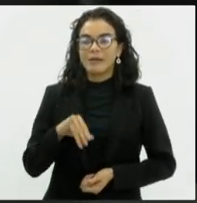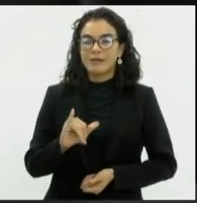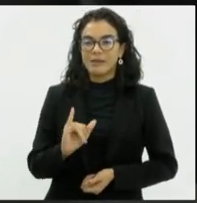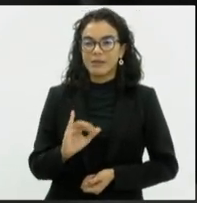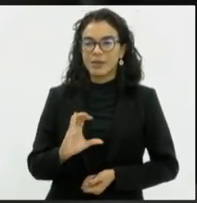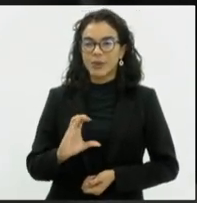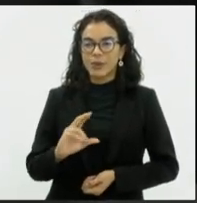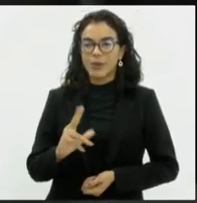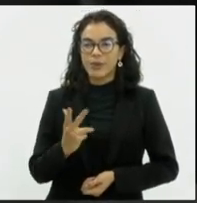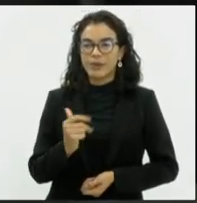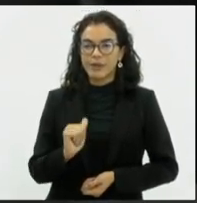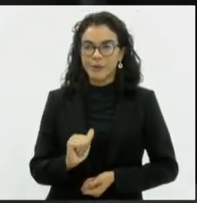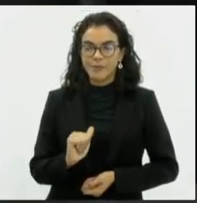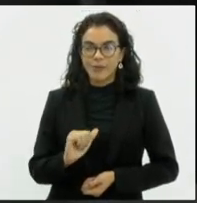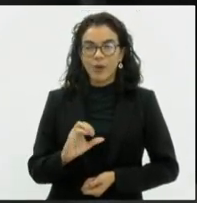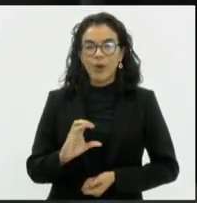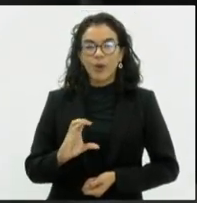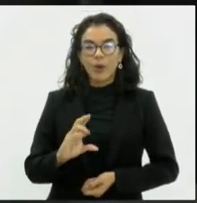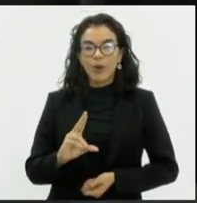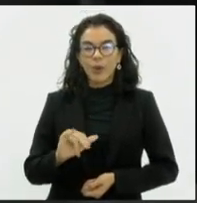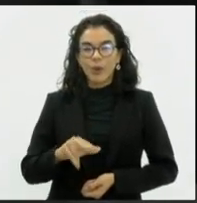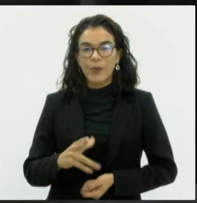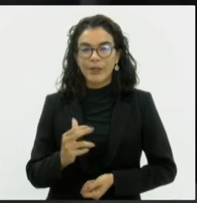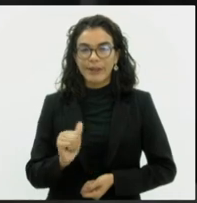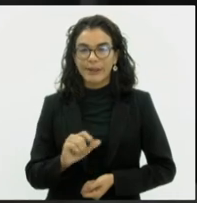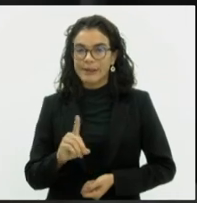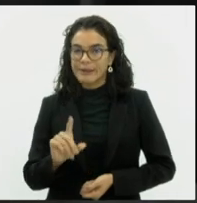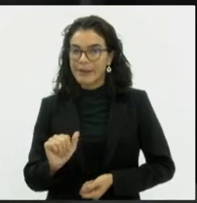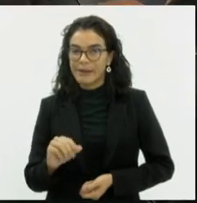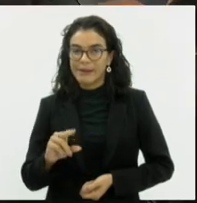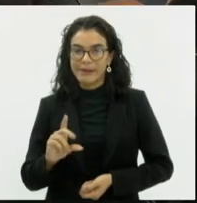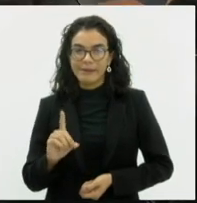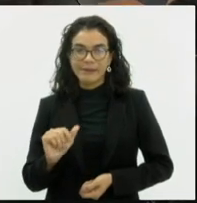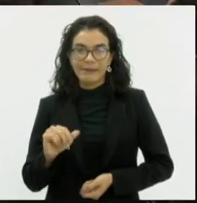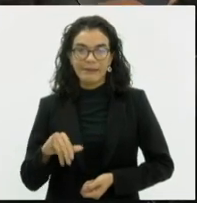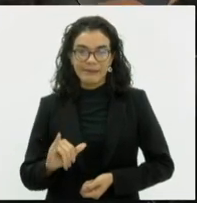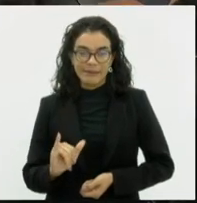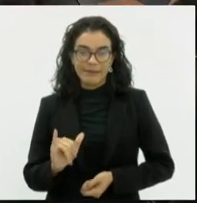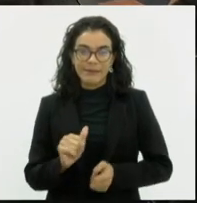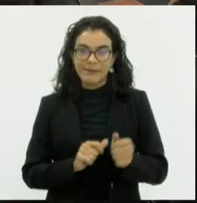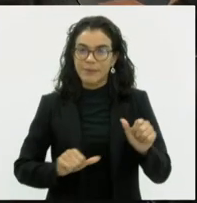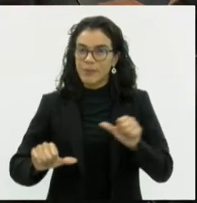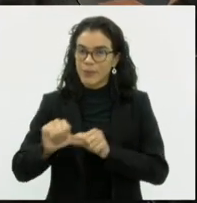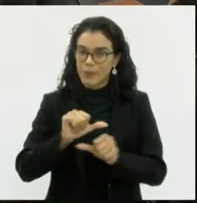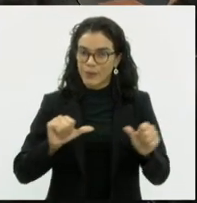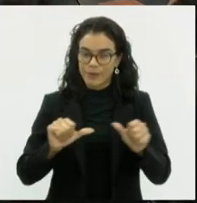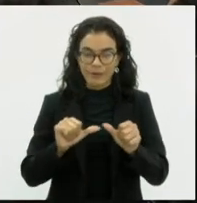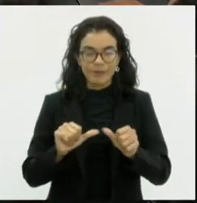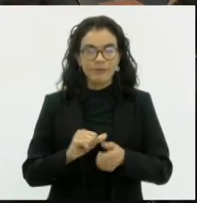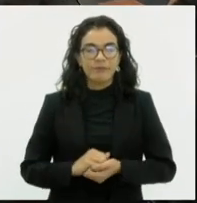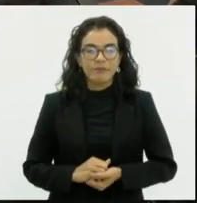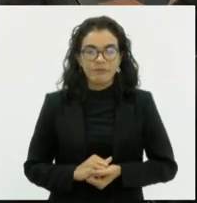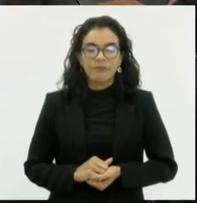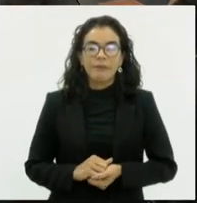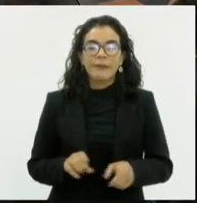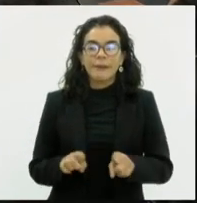no meu telefone está Cunha da Dani, né? Eu já andei na frente, né? E tenho, agora vai